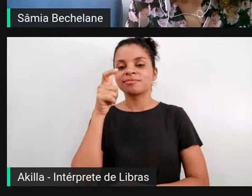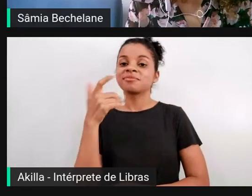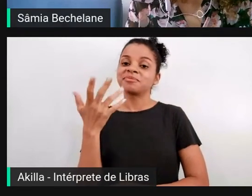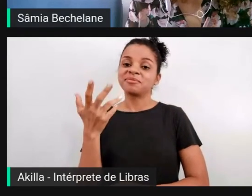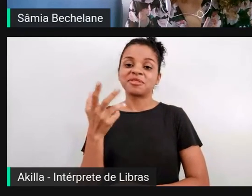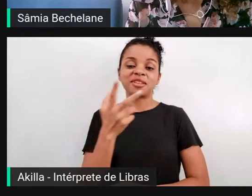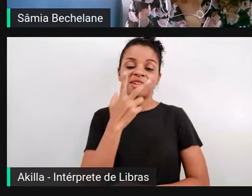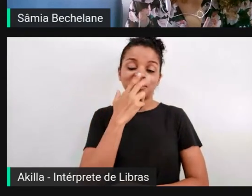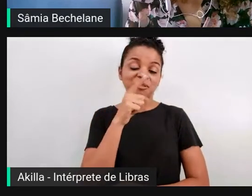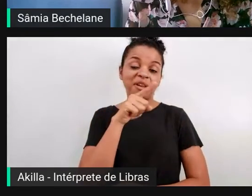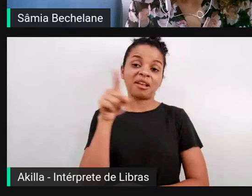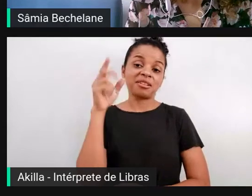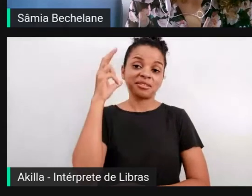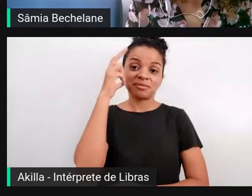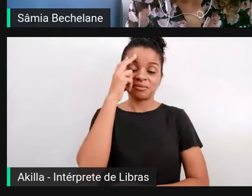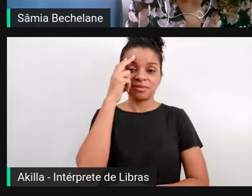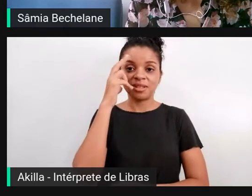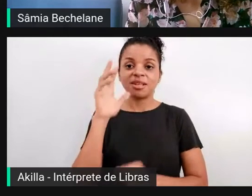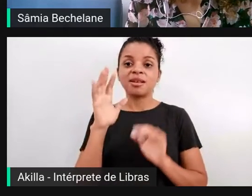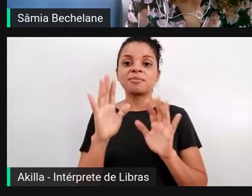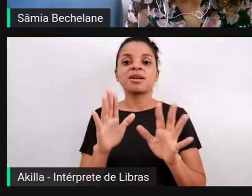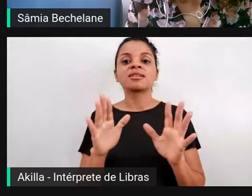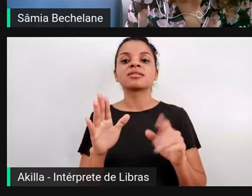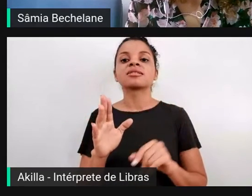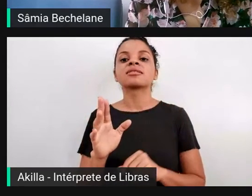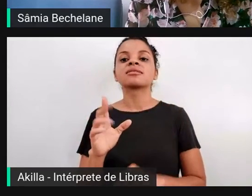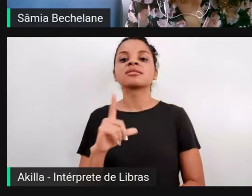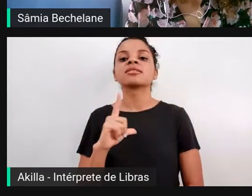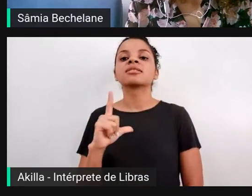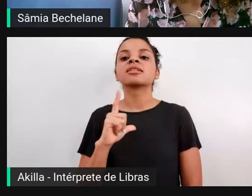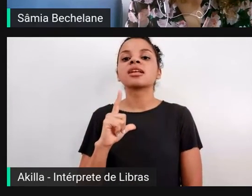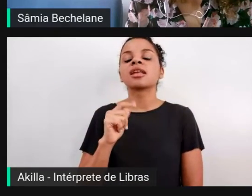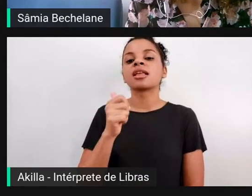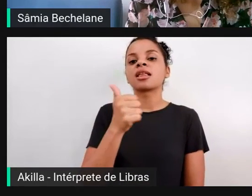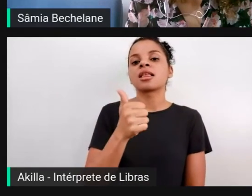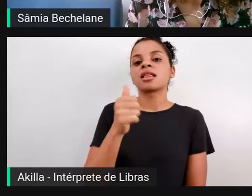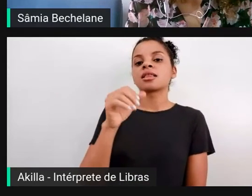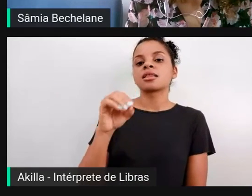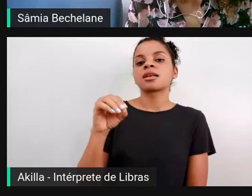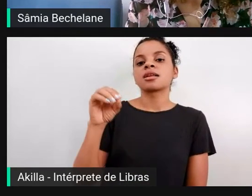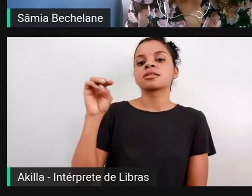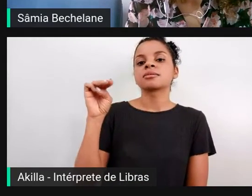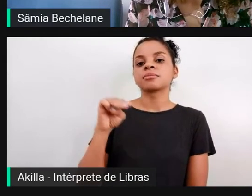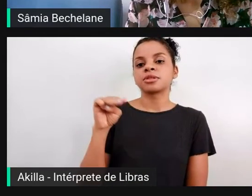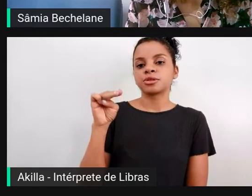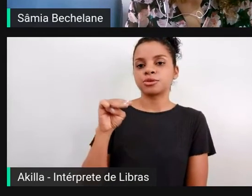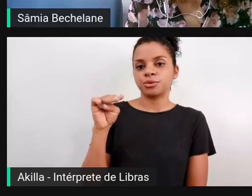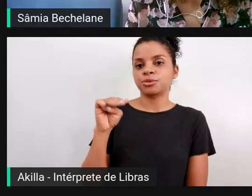nós temos 10 minutos ainda, então eu vou abrir para perguntas entre vocês. A Elizabeth já até